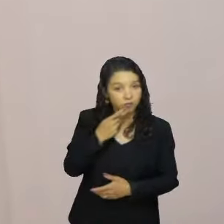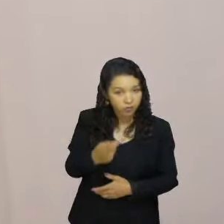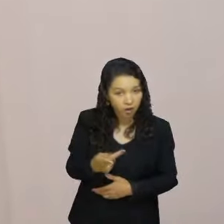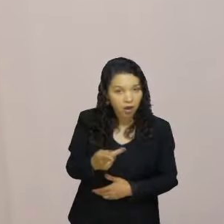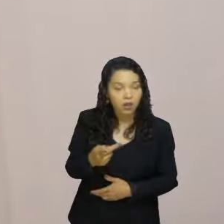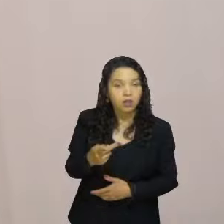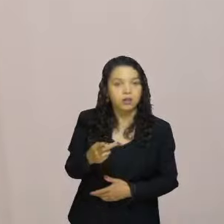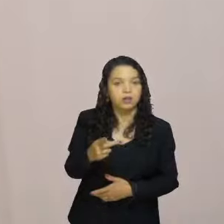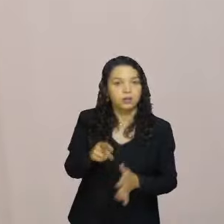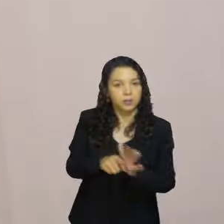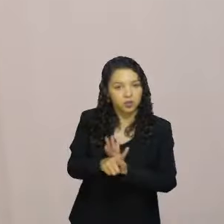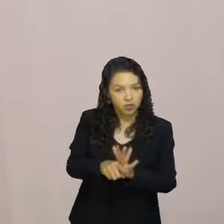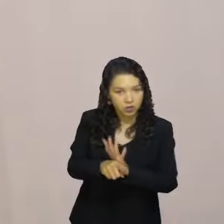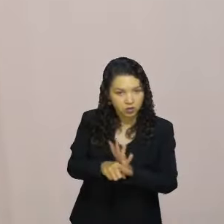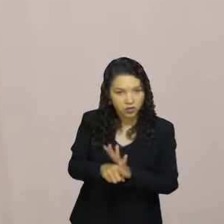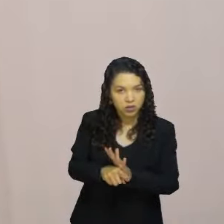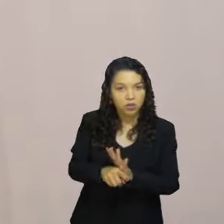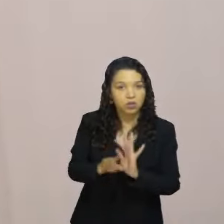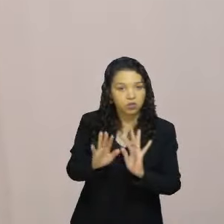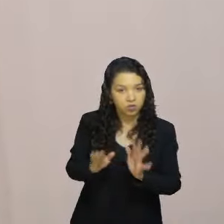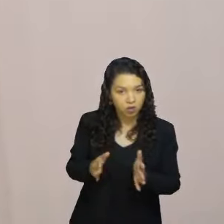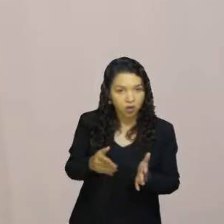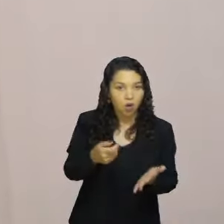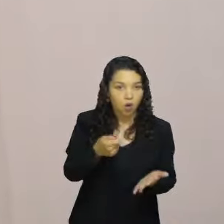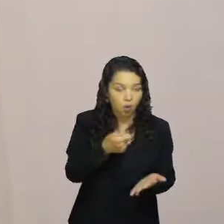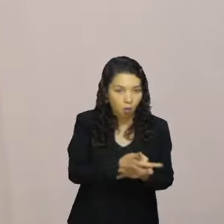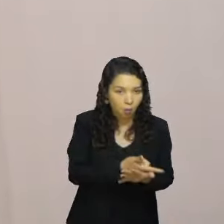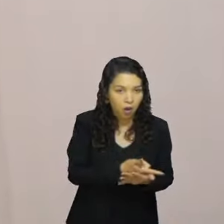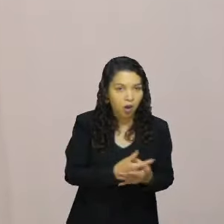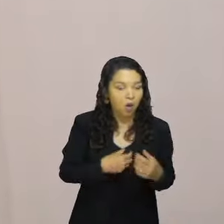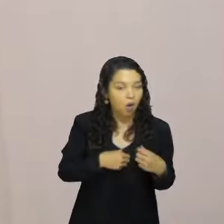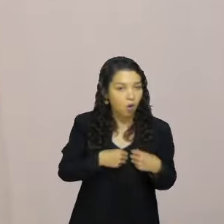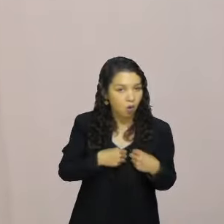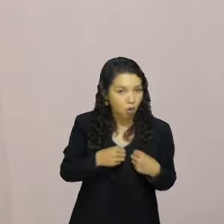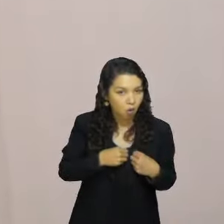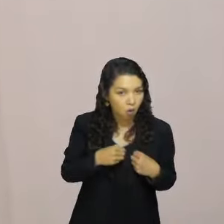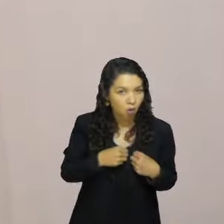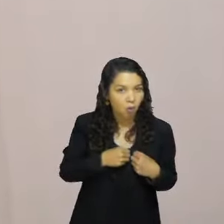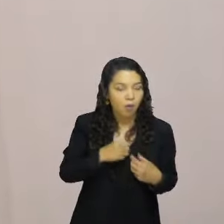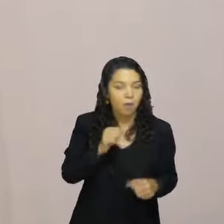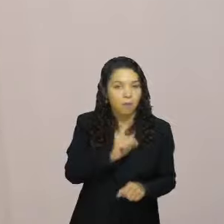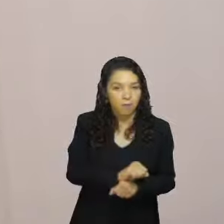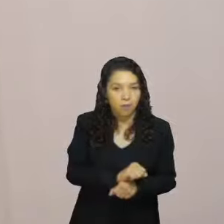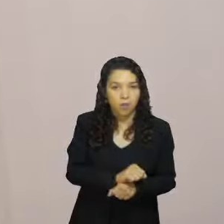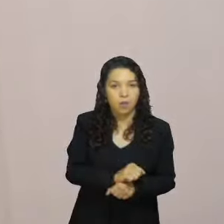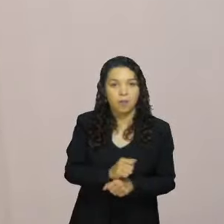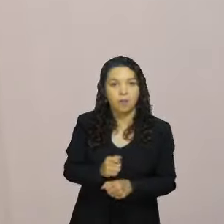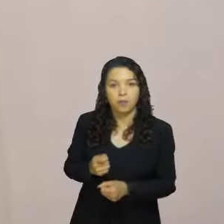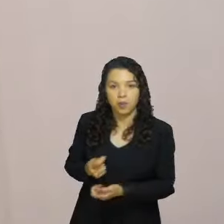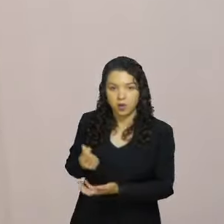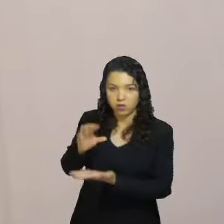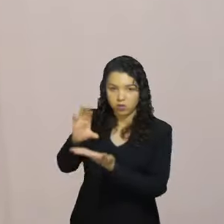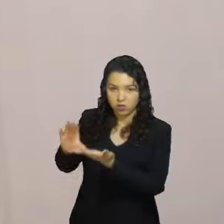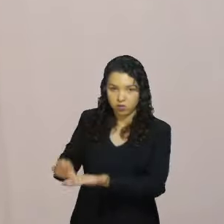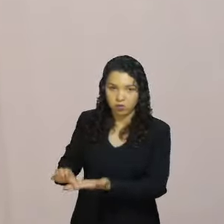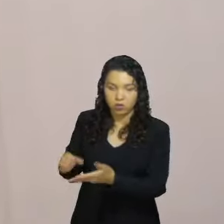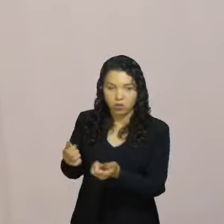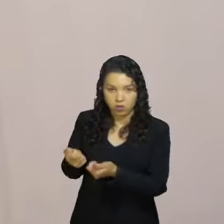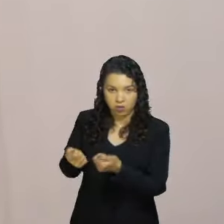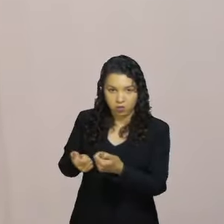pesquisa, em estatística, que já deixou de comprar roupa para investir no cassino online. E tem gente que assume que deixou de